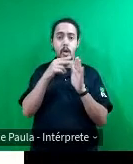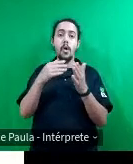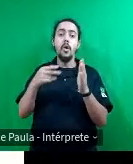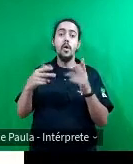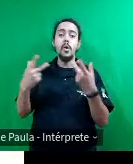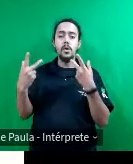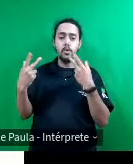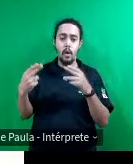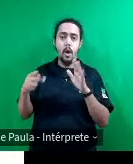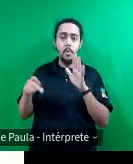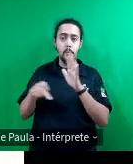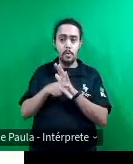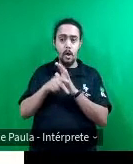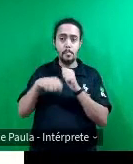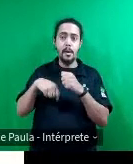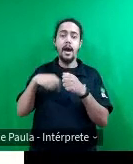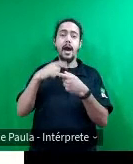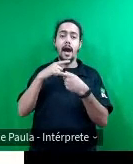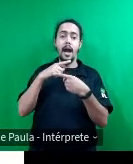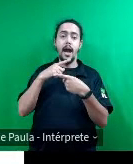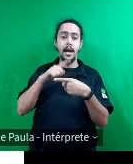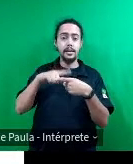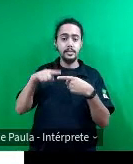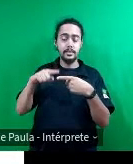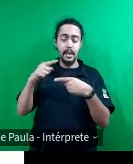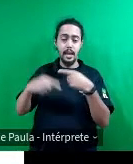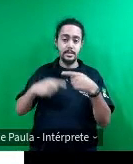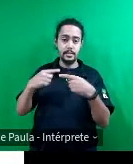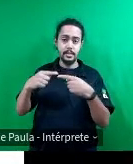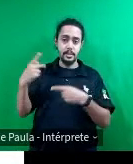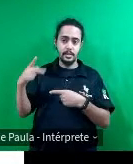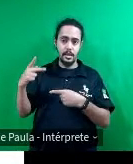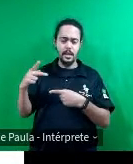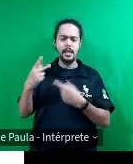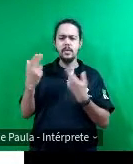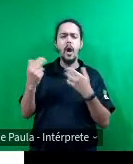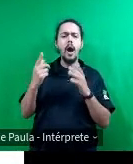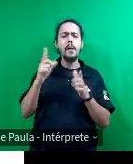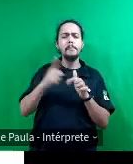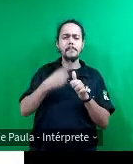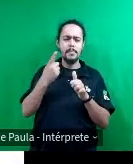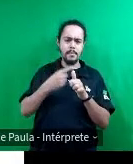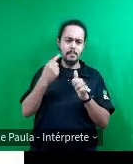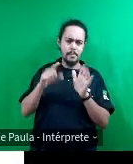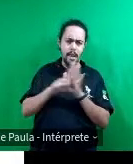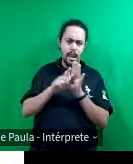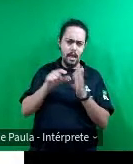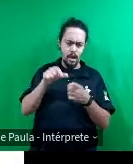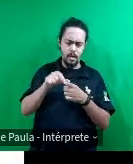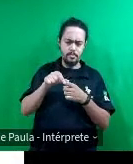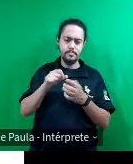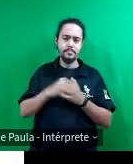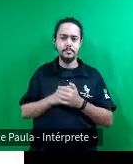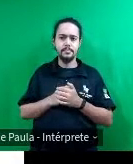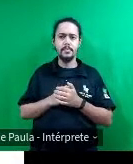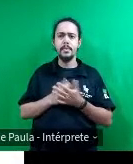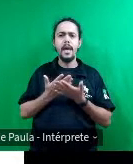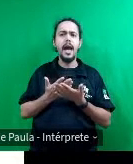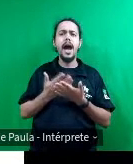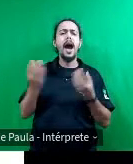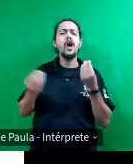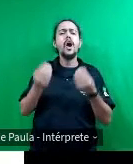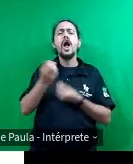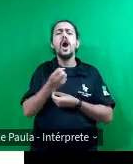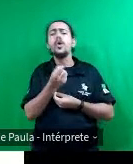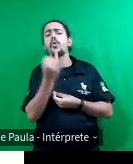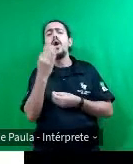nós já vimos isso, está tranquilo. Só que precisamos identificar agora, quanto que a queda de tensão que vai estar sobre o R1, a queda